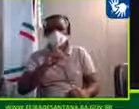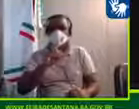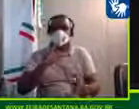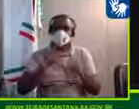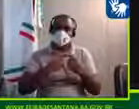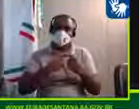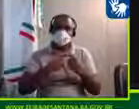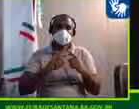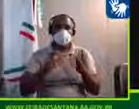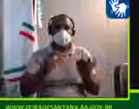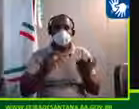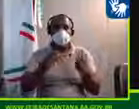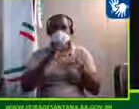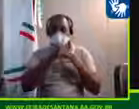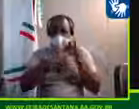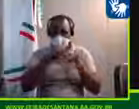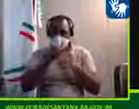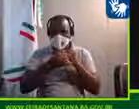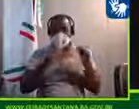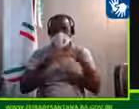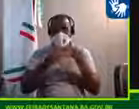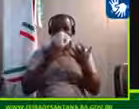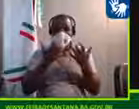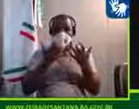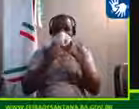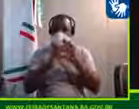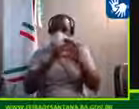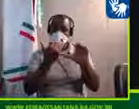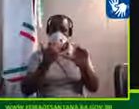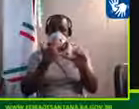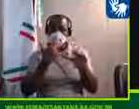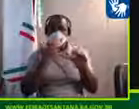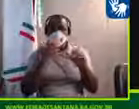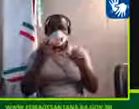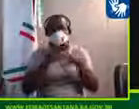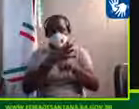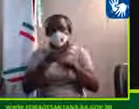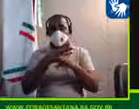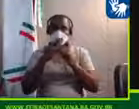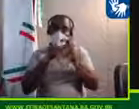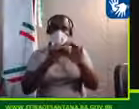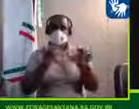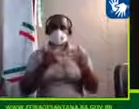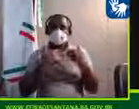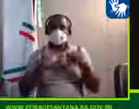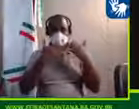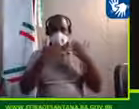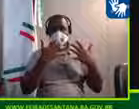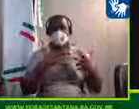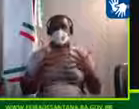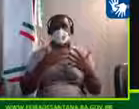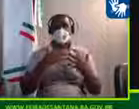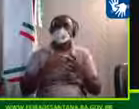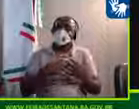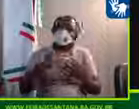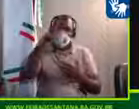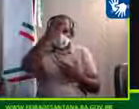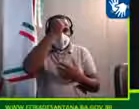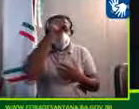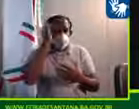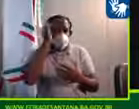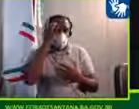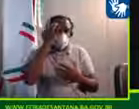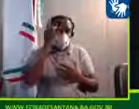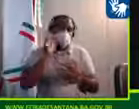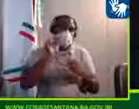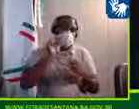ele não está tendo como entrar agora no momento. E ele mandou a pergunta aqui para mim pelo WhatsApp. Prefeito, qual a sua avaliação